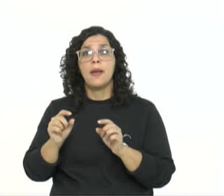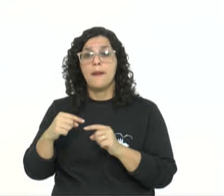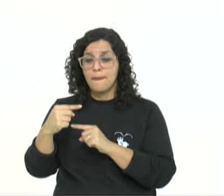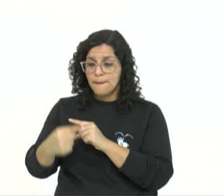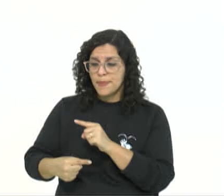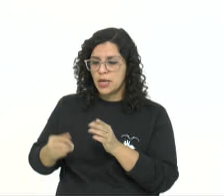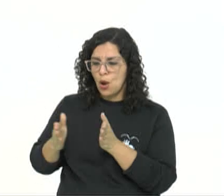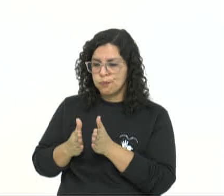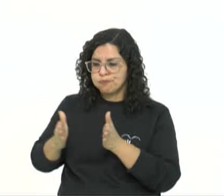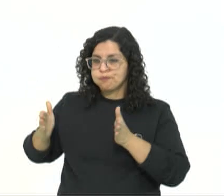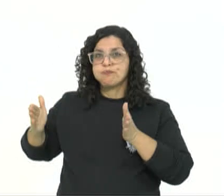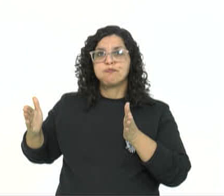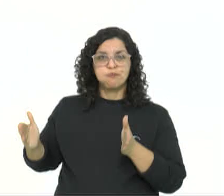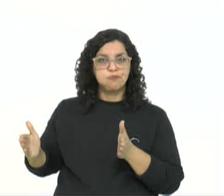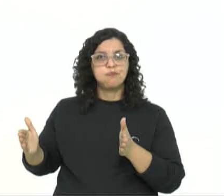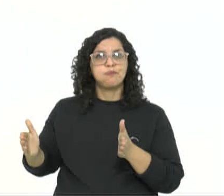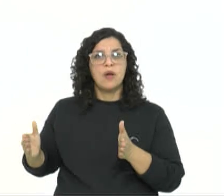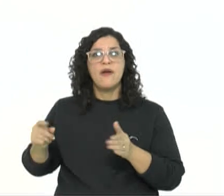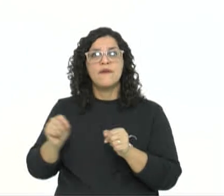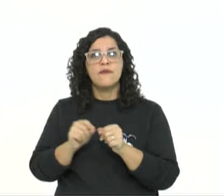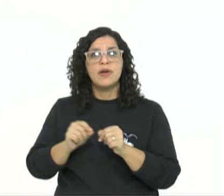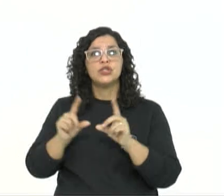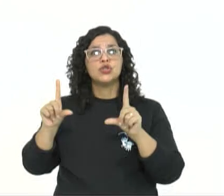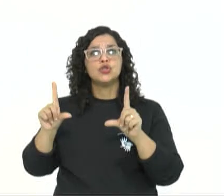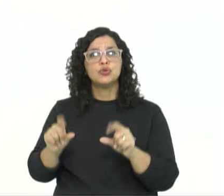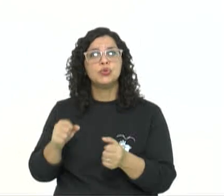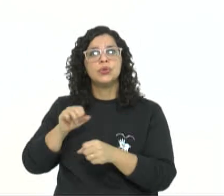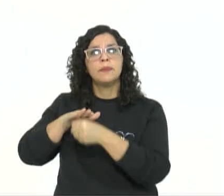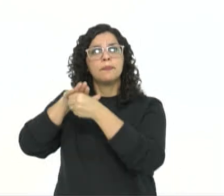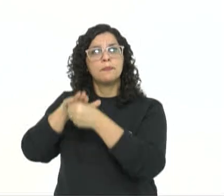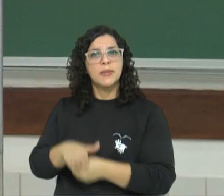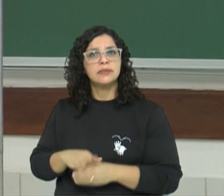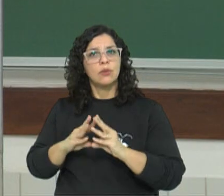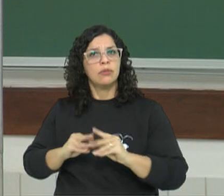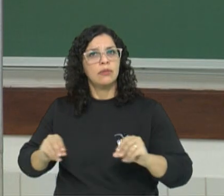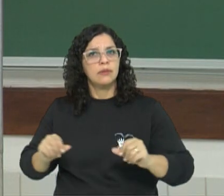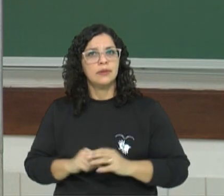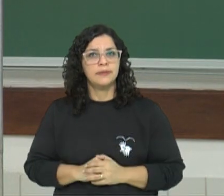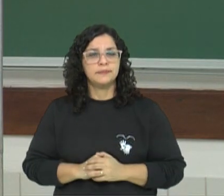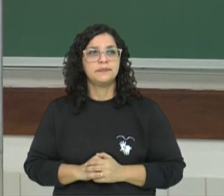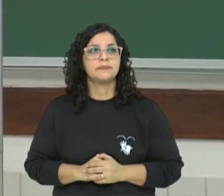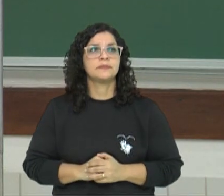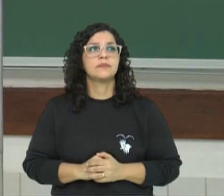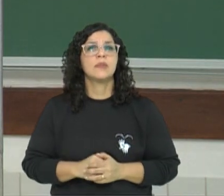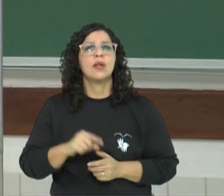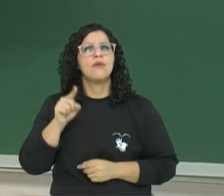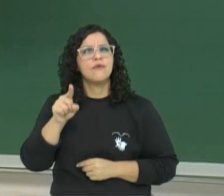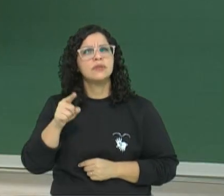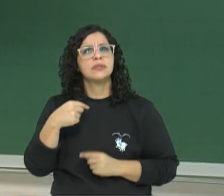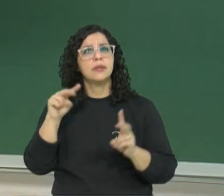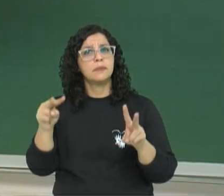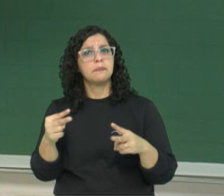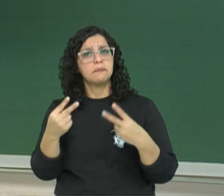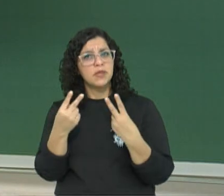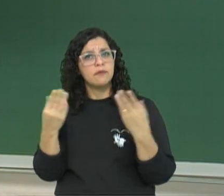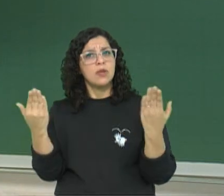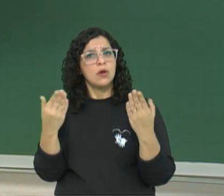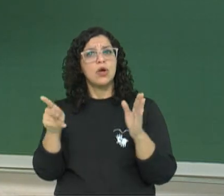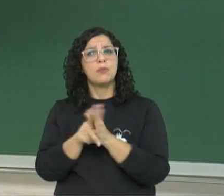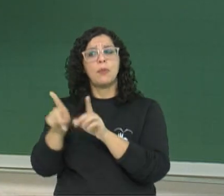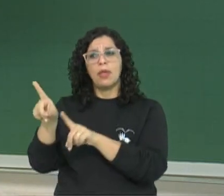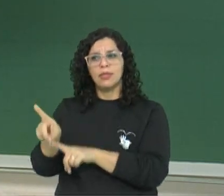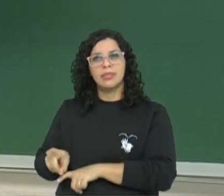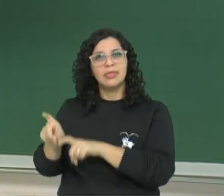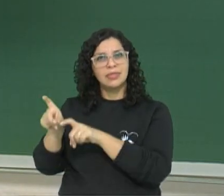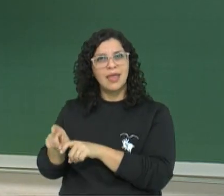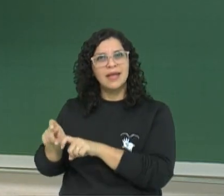mais largos e isso vai fazer com que haja redução sobre a pressão no solo. Você que está me vendo lá de uma fazenda,